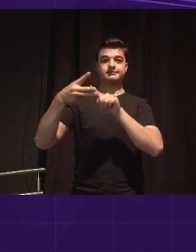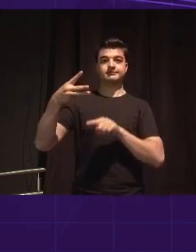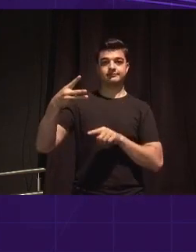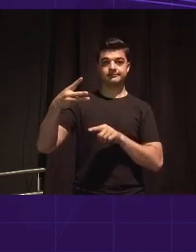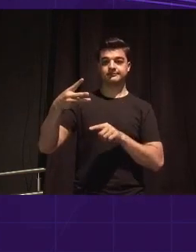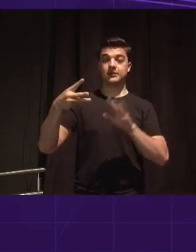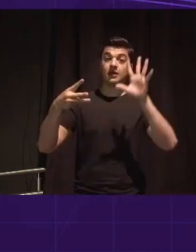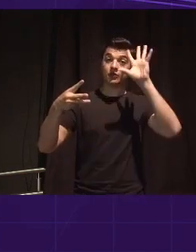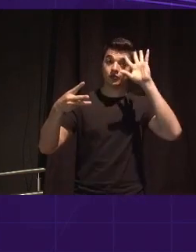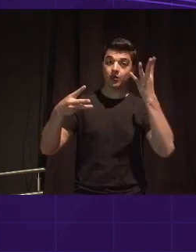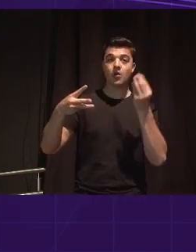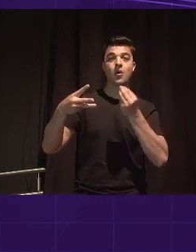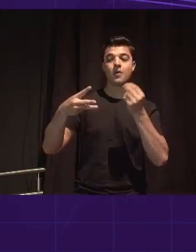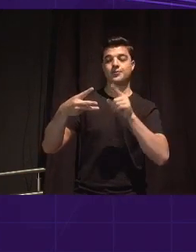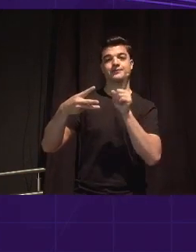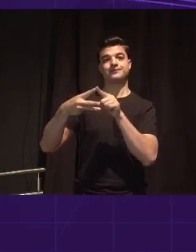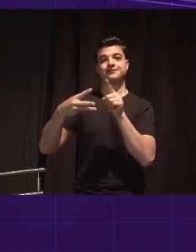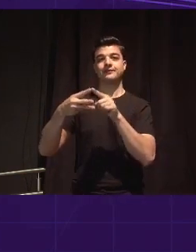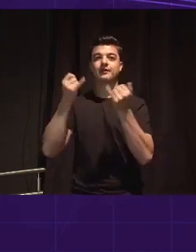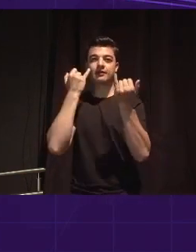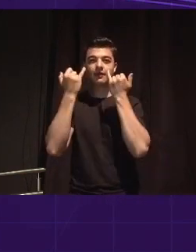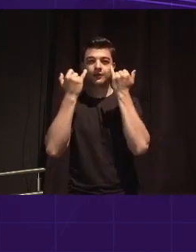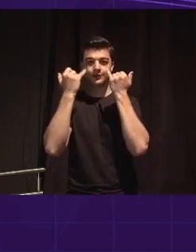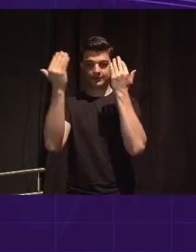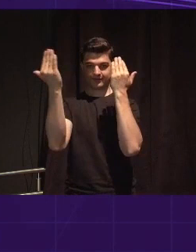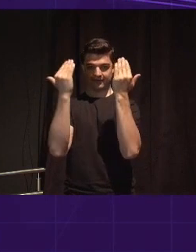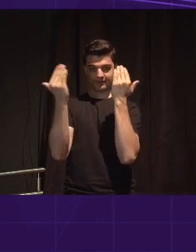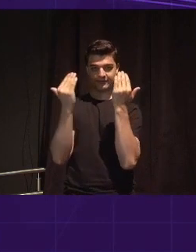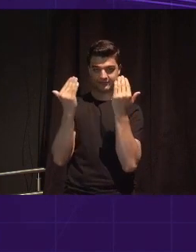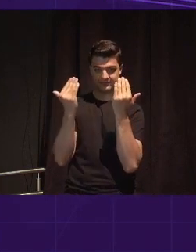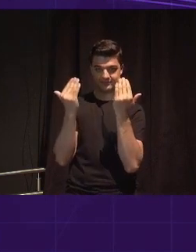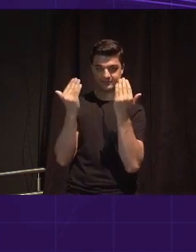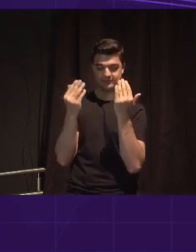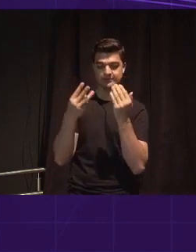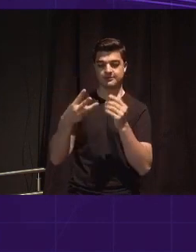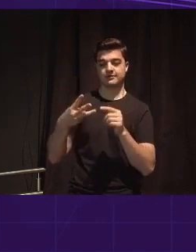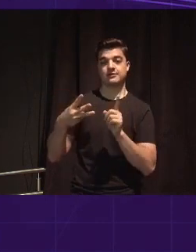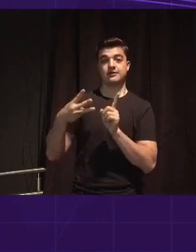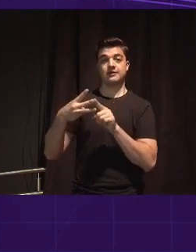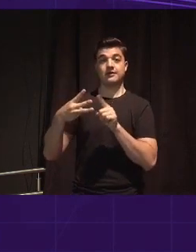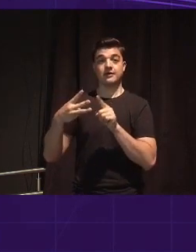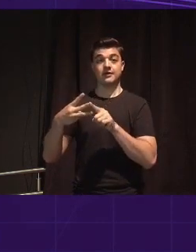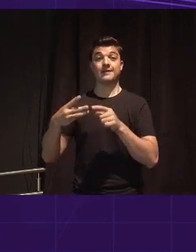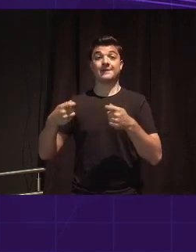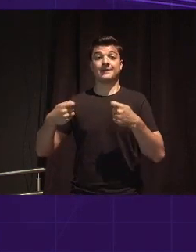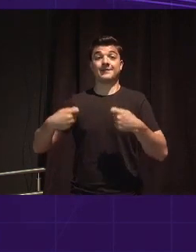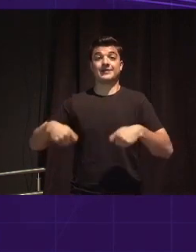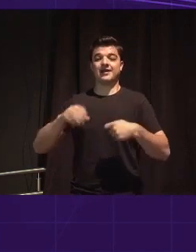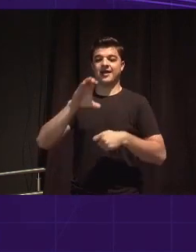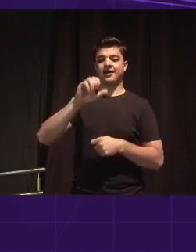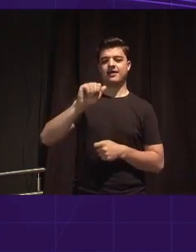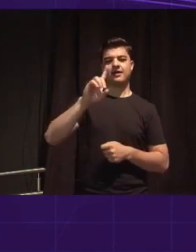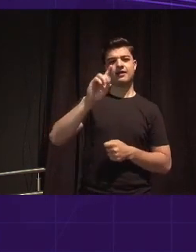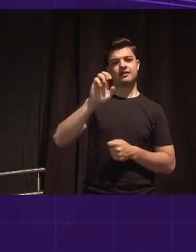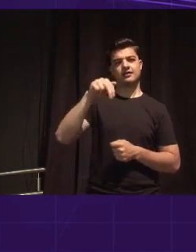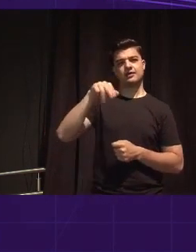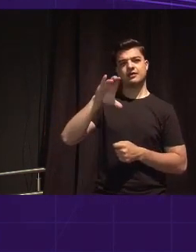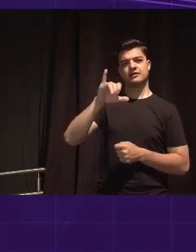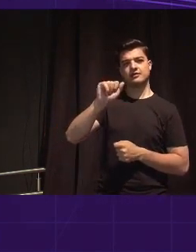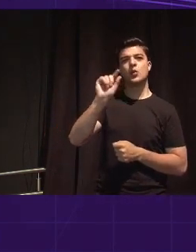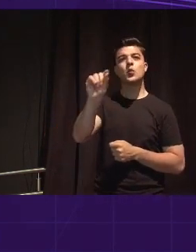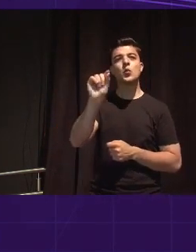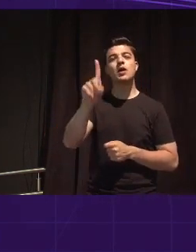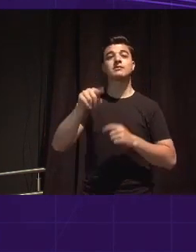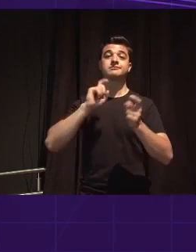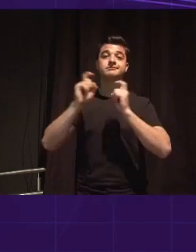entregar. Preciso de dados e análises, eu preciso de processos e cadências. Cadências aqui, pessoal, é tipo as nossas reuniões